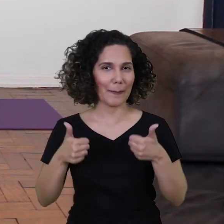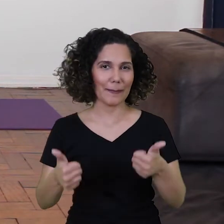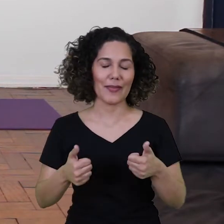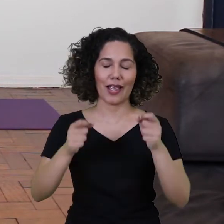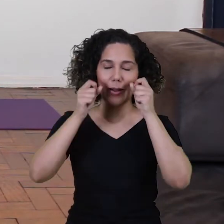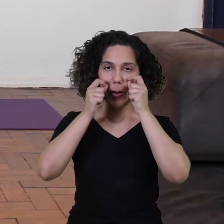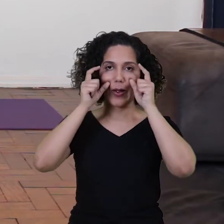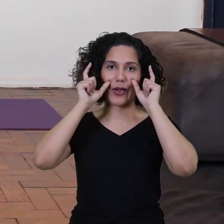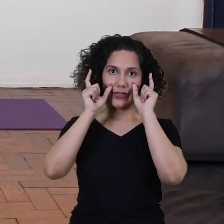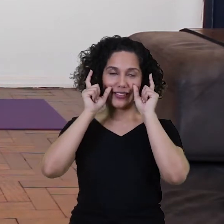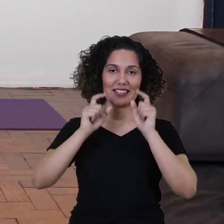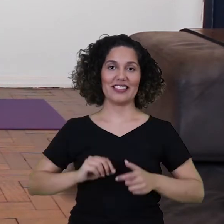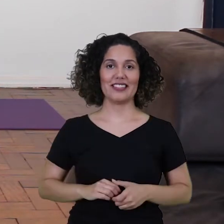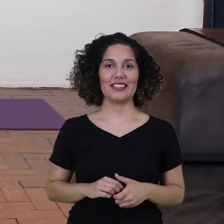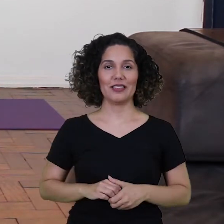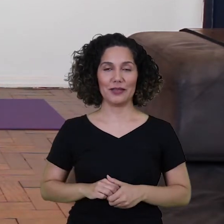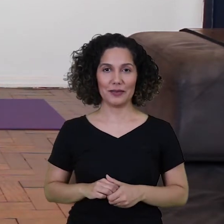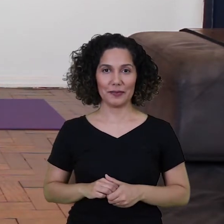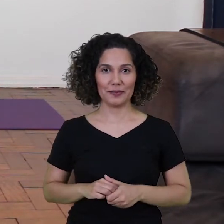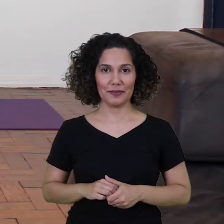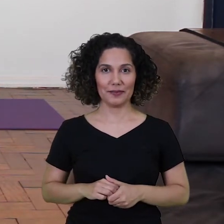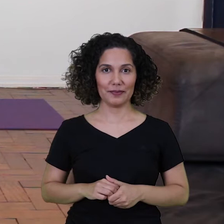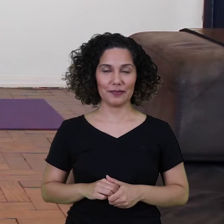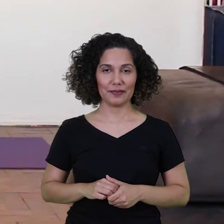Muito bem, abre os olhos.